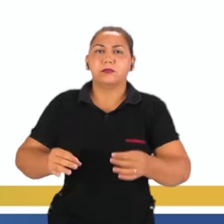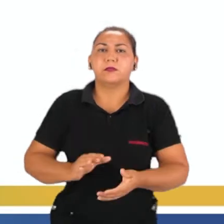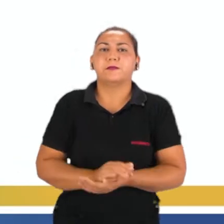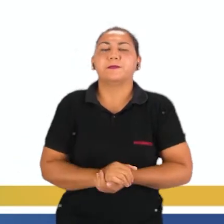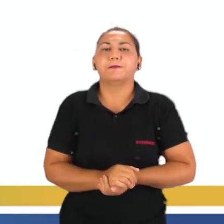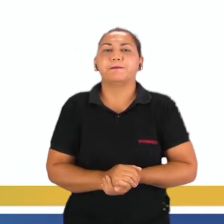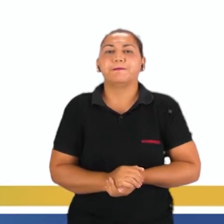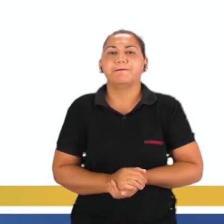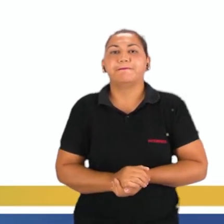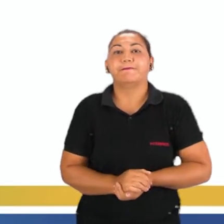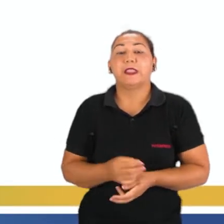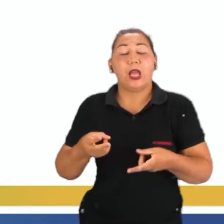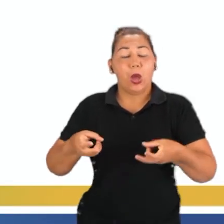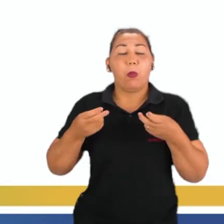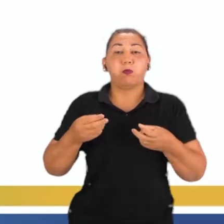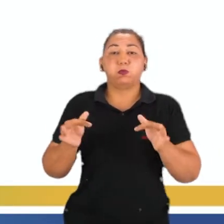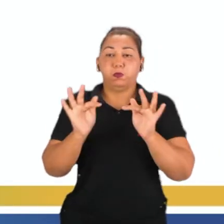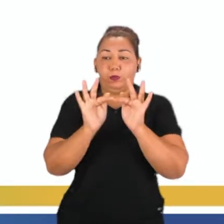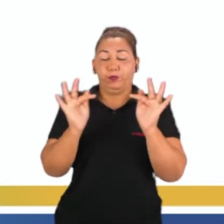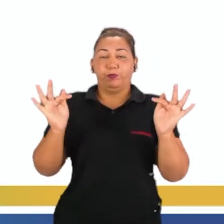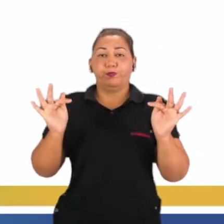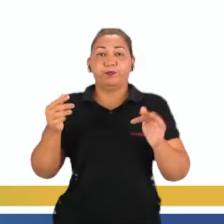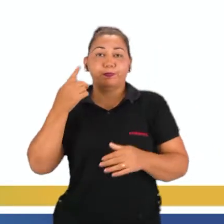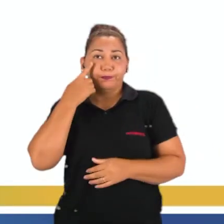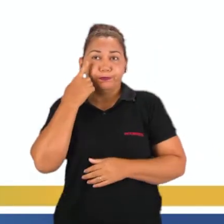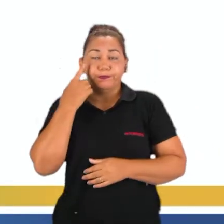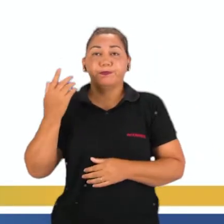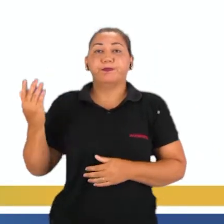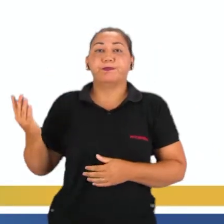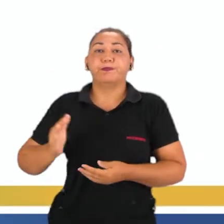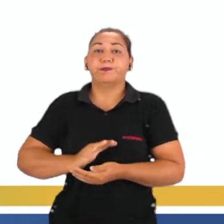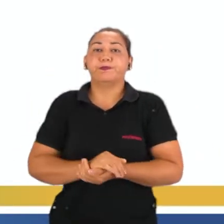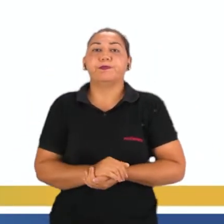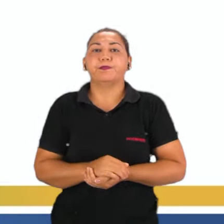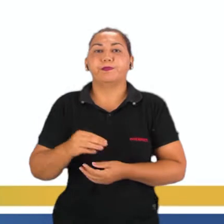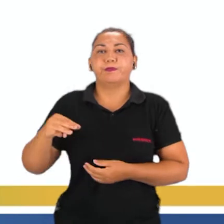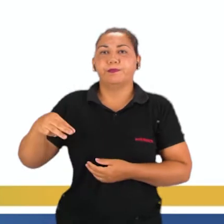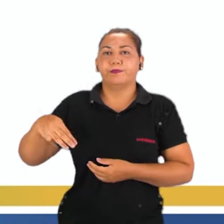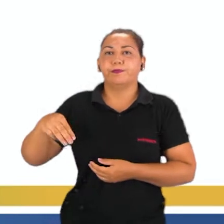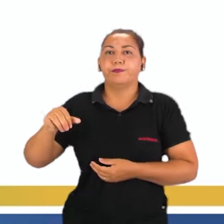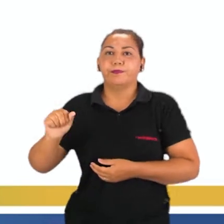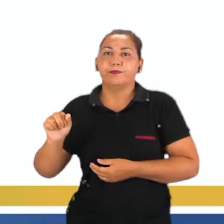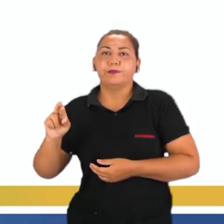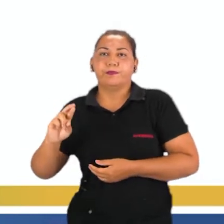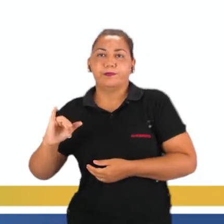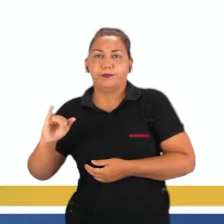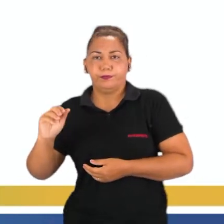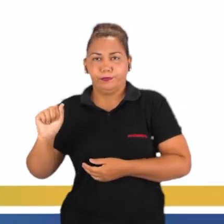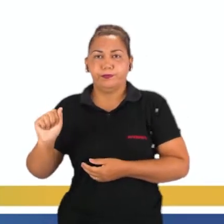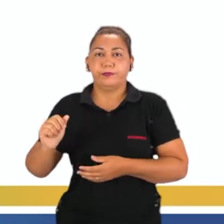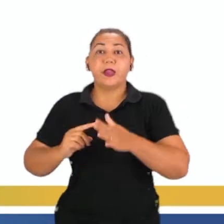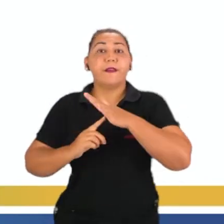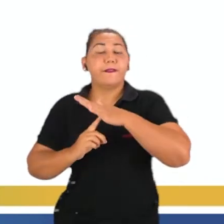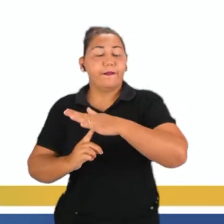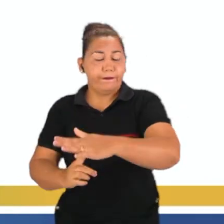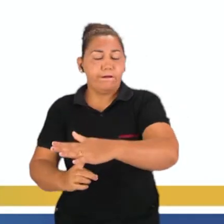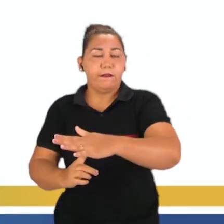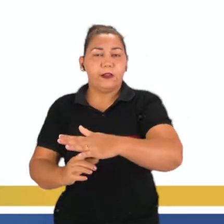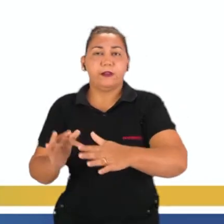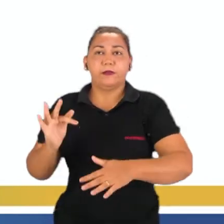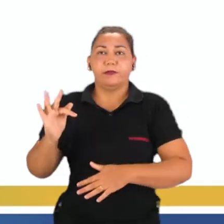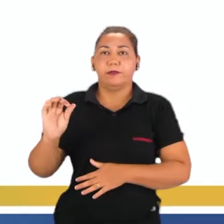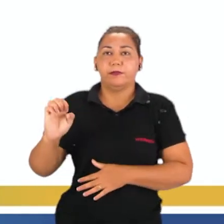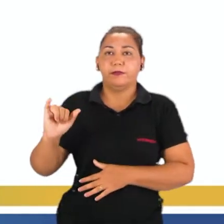sujeito e o predicado. Observem apenas. Maria vai à feira. Como iremos